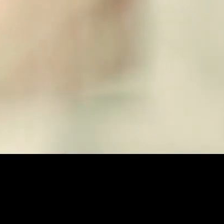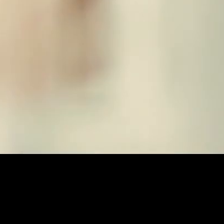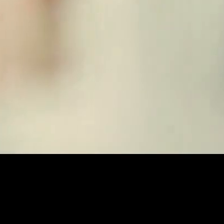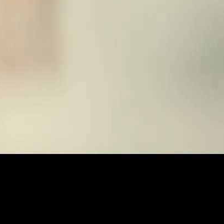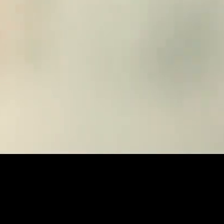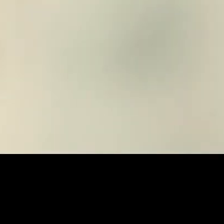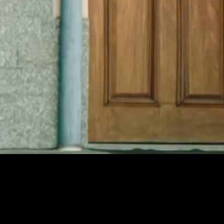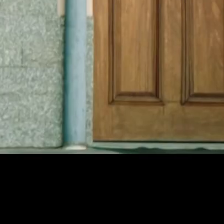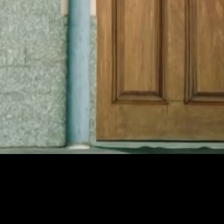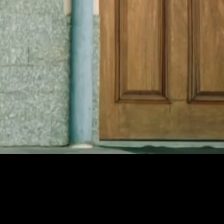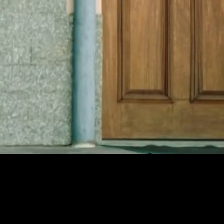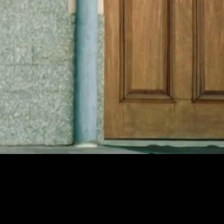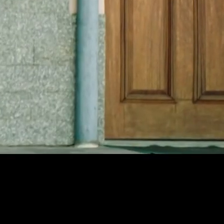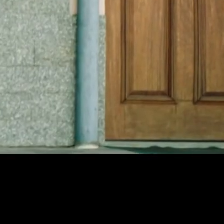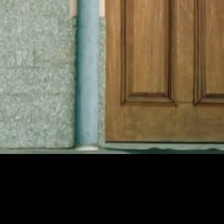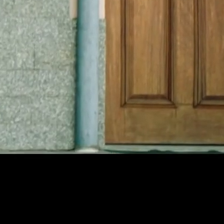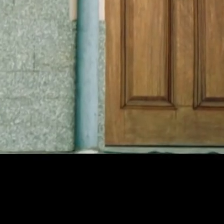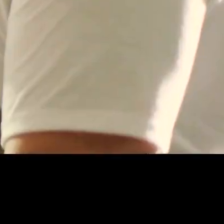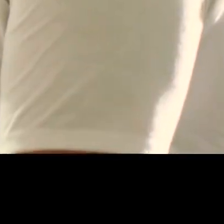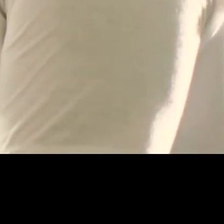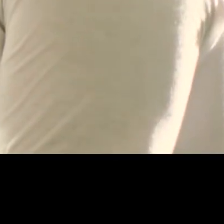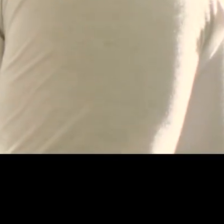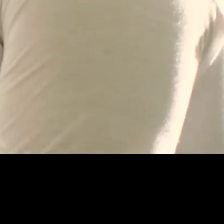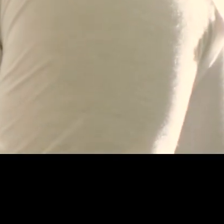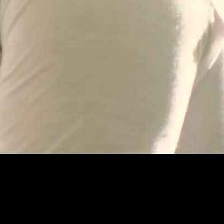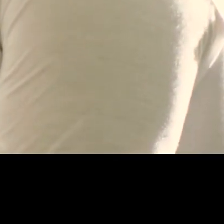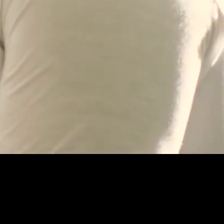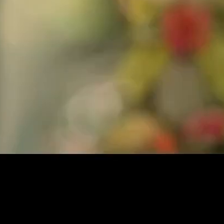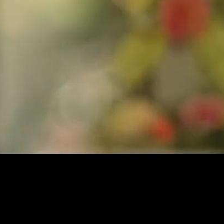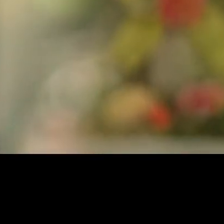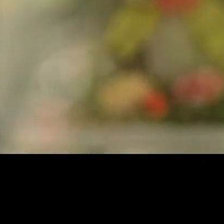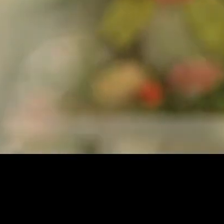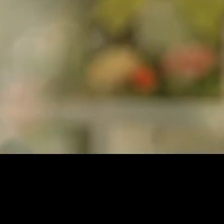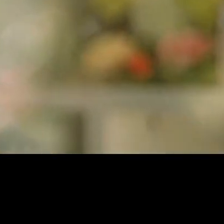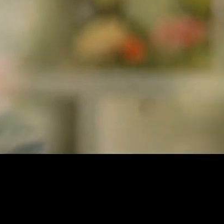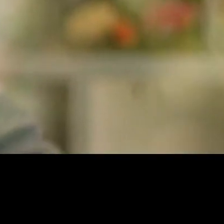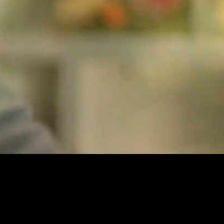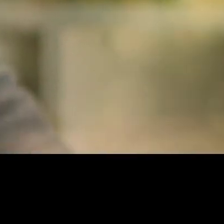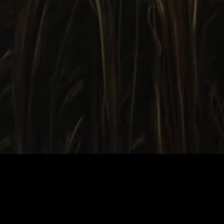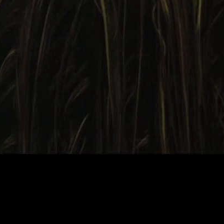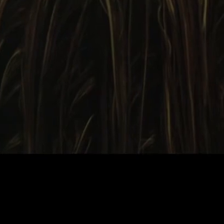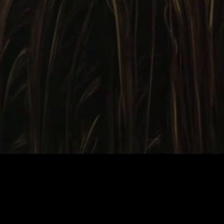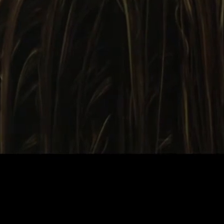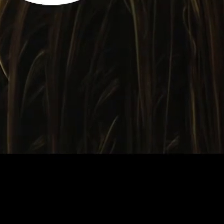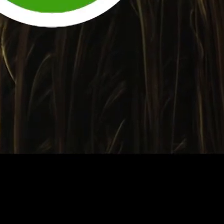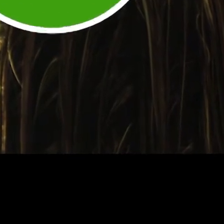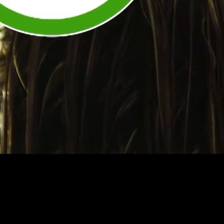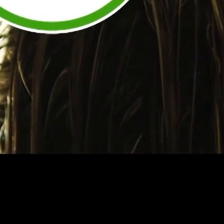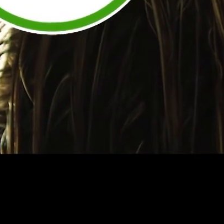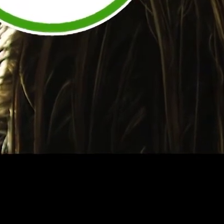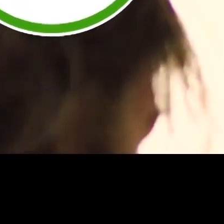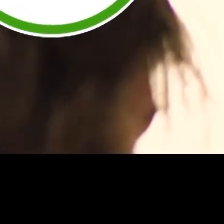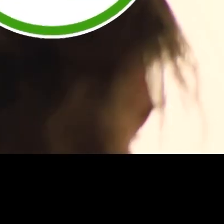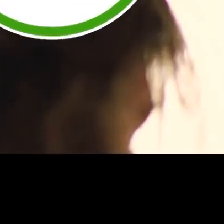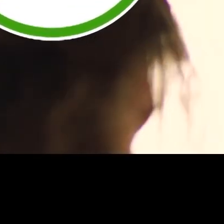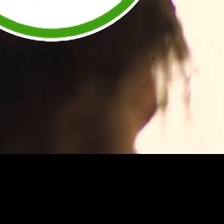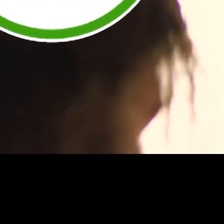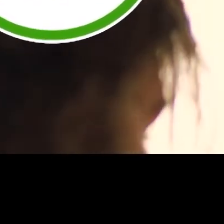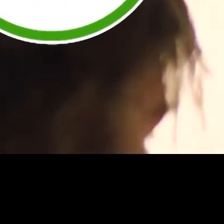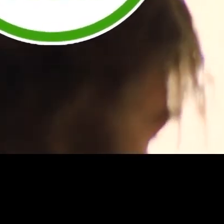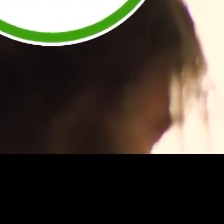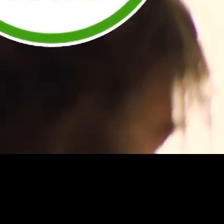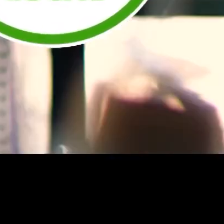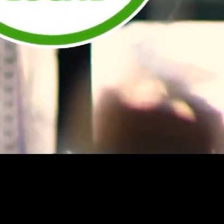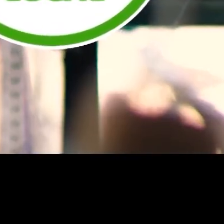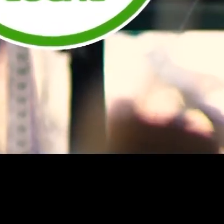farmácias locais. Quando o seu dinheiro circula na economia local, ajuda a desenvolver toda a sua região. Participe